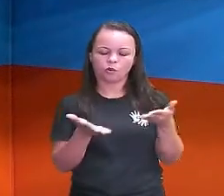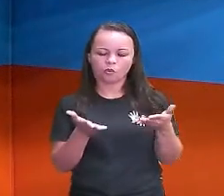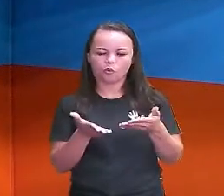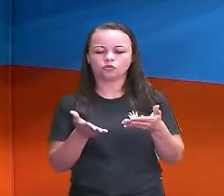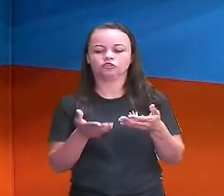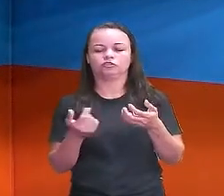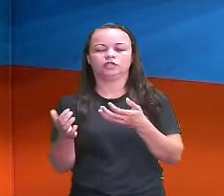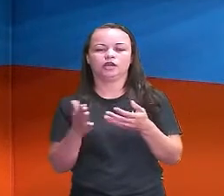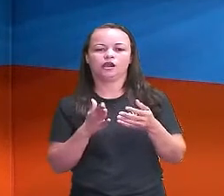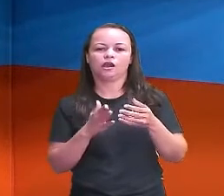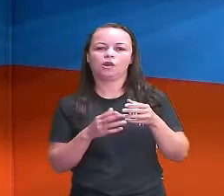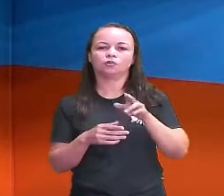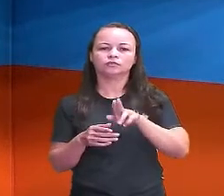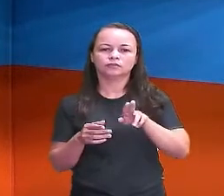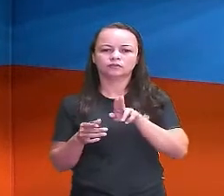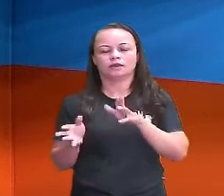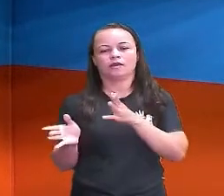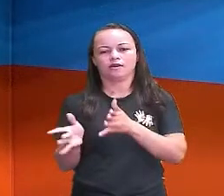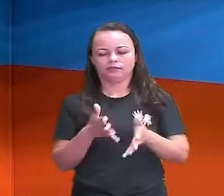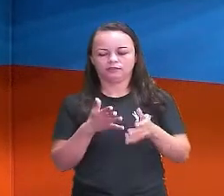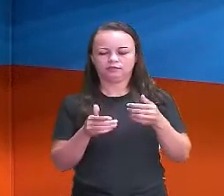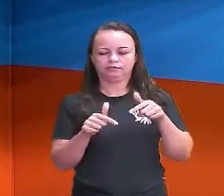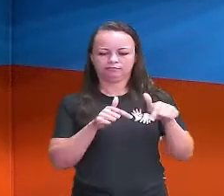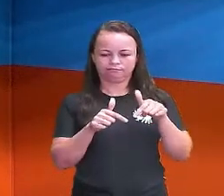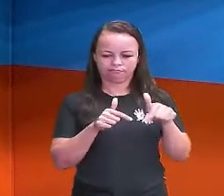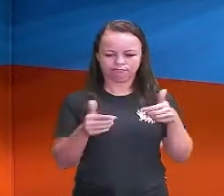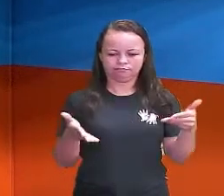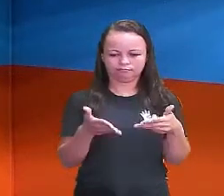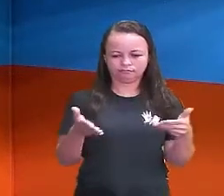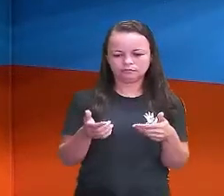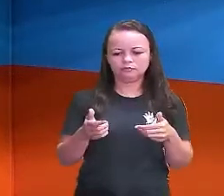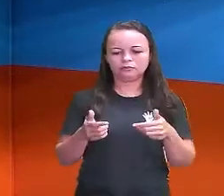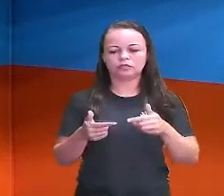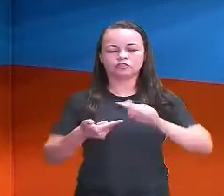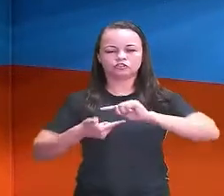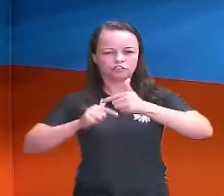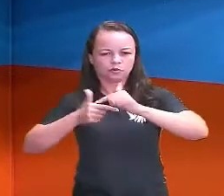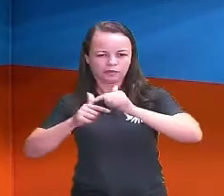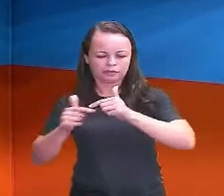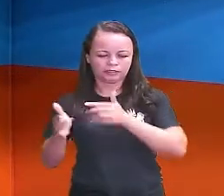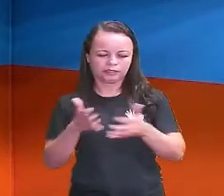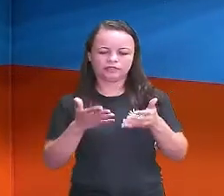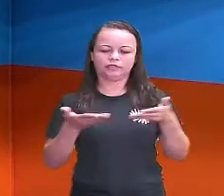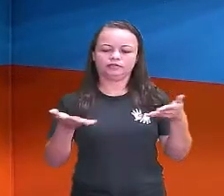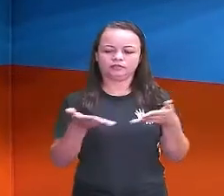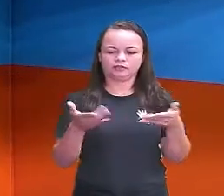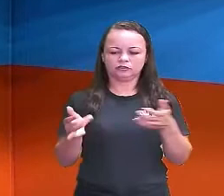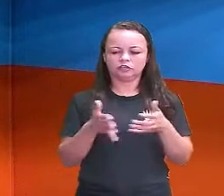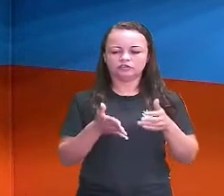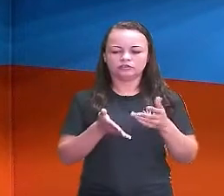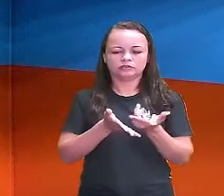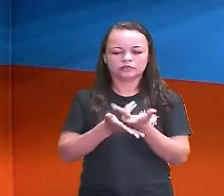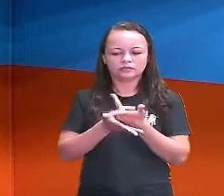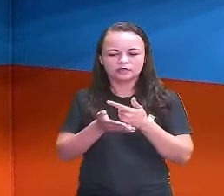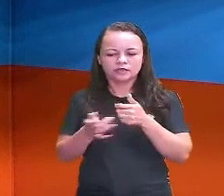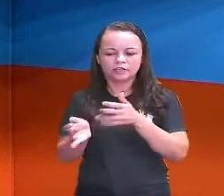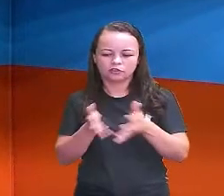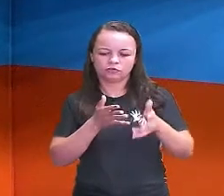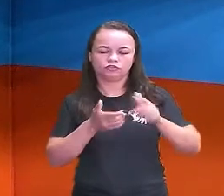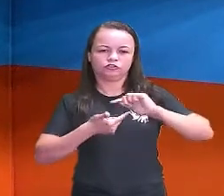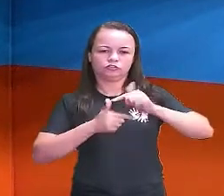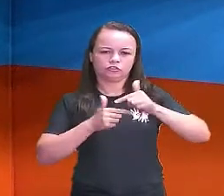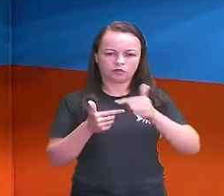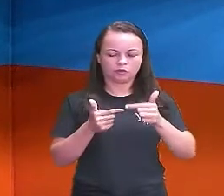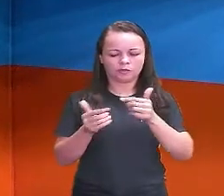nosso objeto de conhecimento são as figuras geométricas planas. Reconhecimento de figuras geométricas planas, elas são